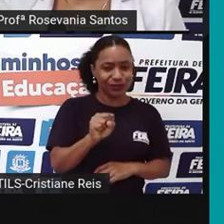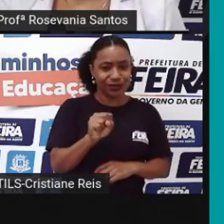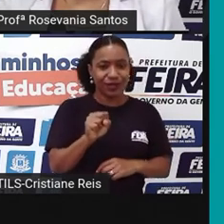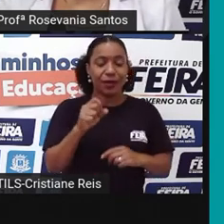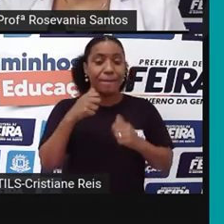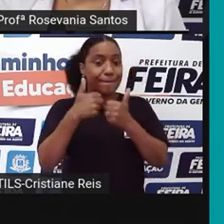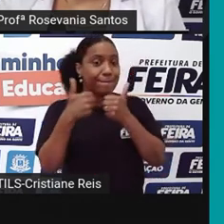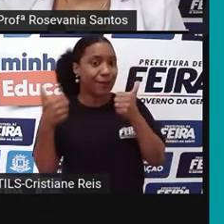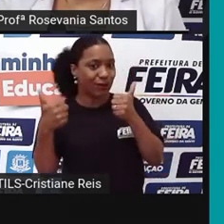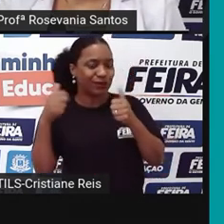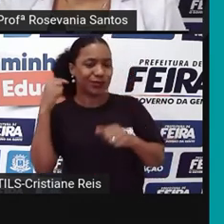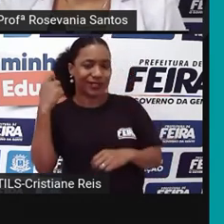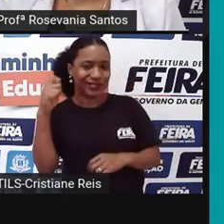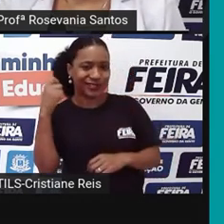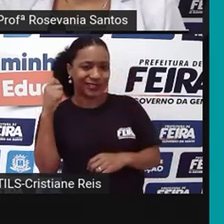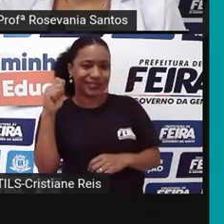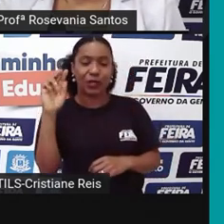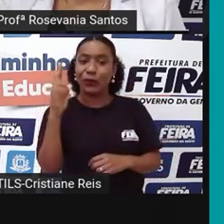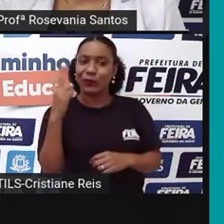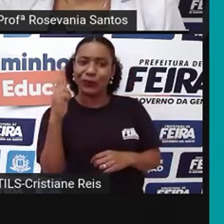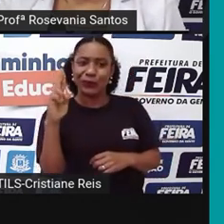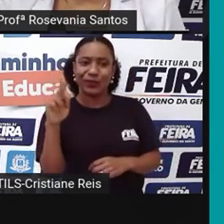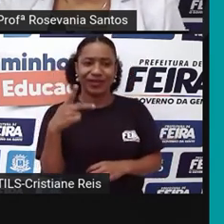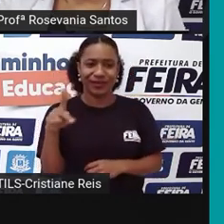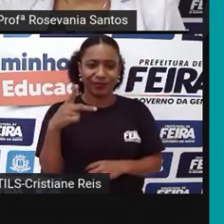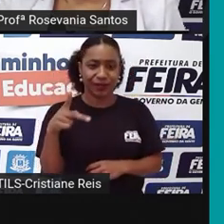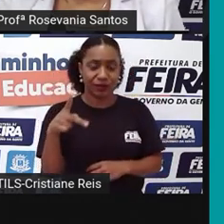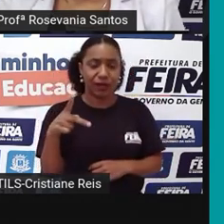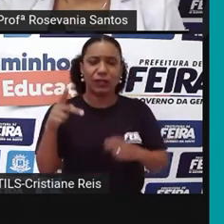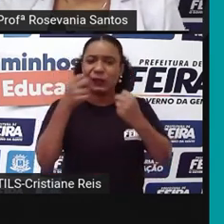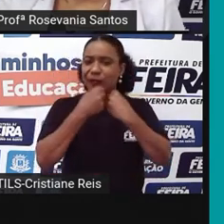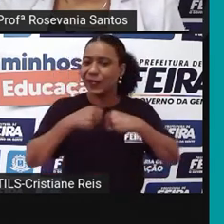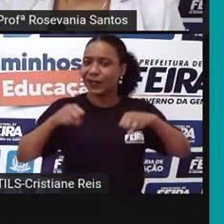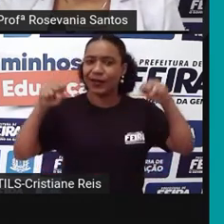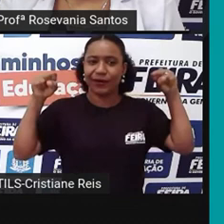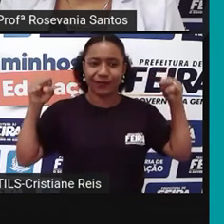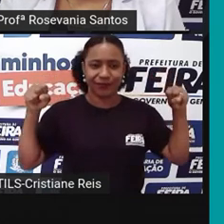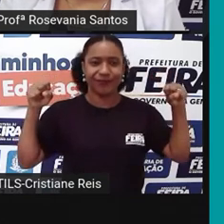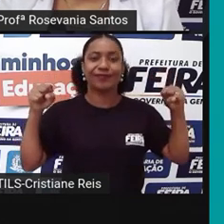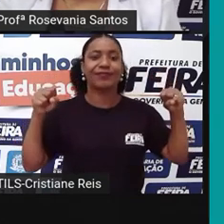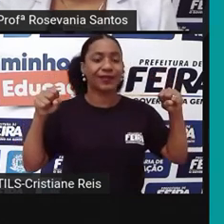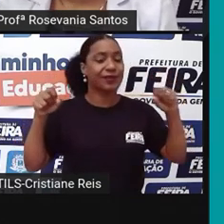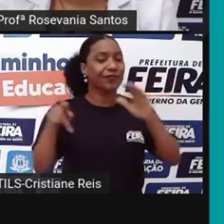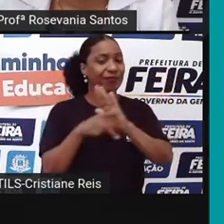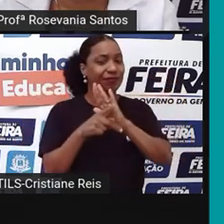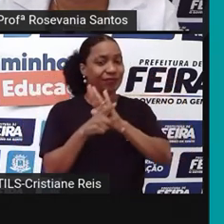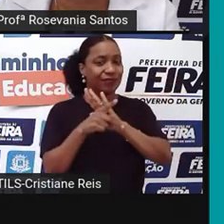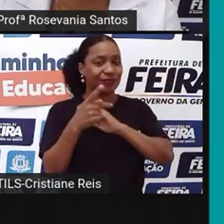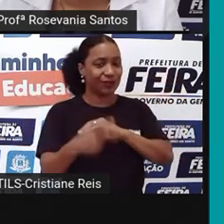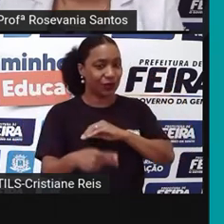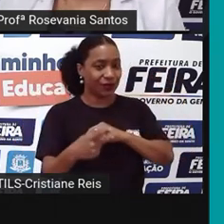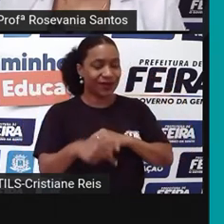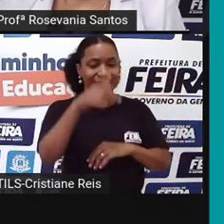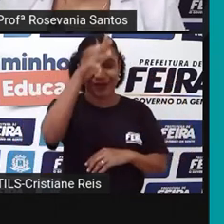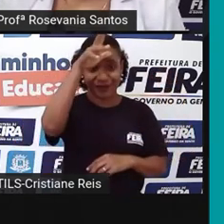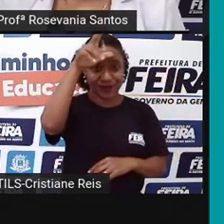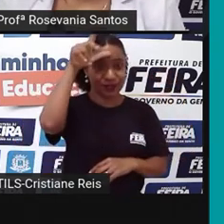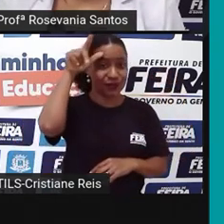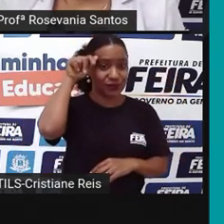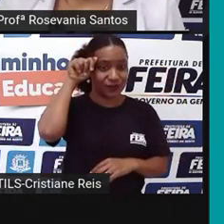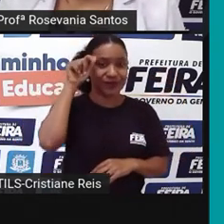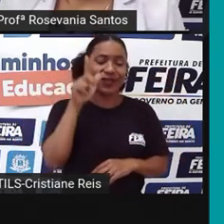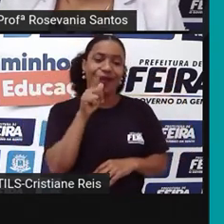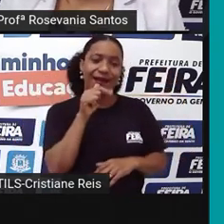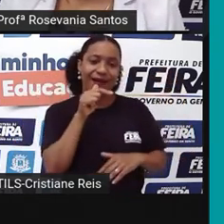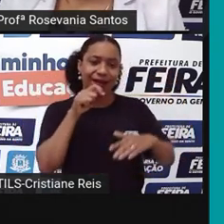Paraguai. Ela tem uma extensa área, mas a quantidade de água mesmo maior é a que fica na região, né, da Amazônia. Mas a